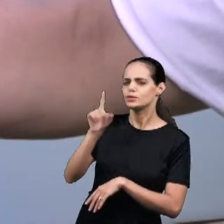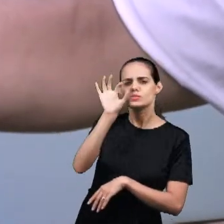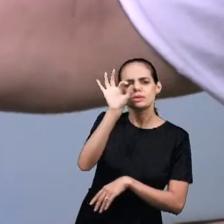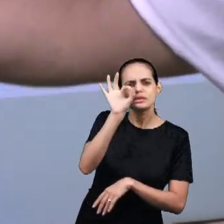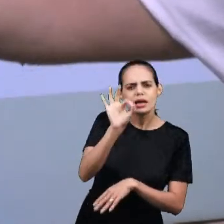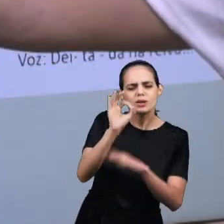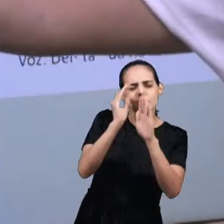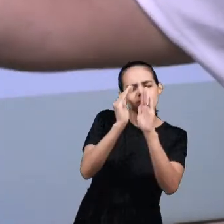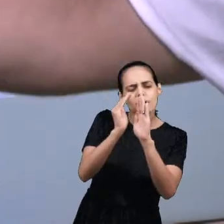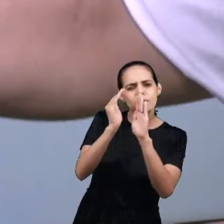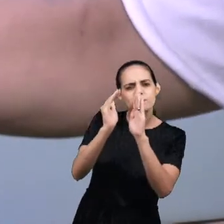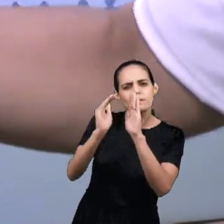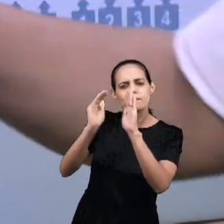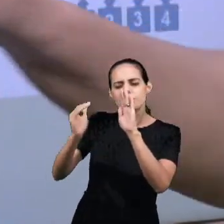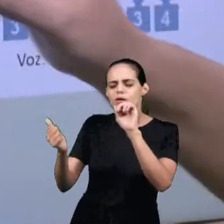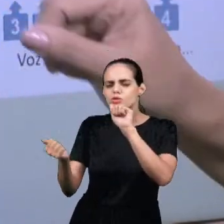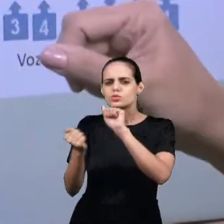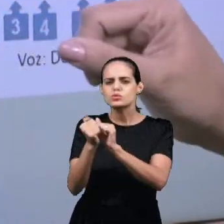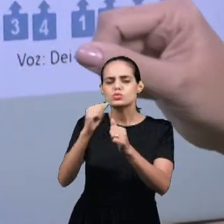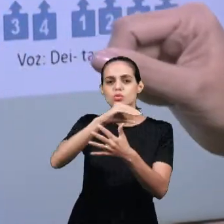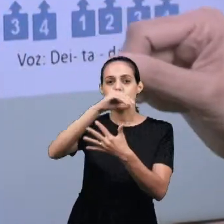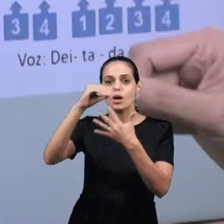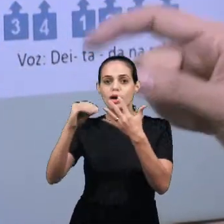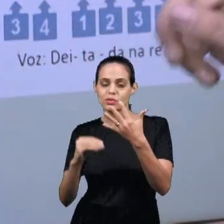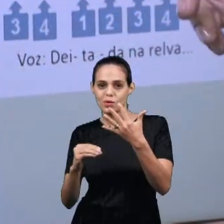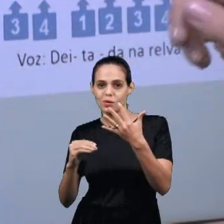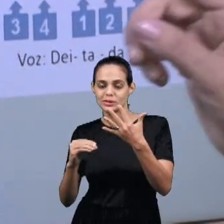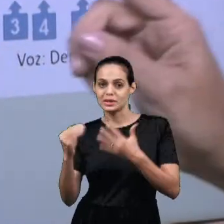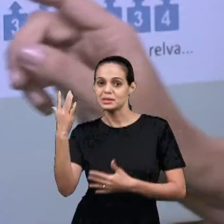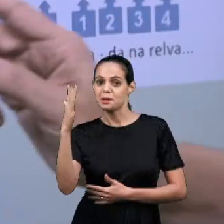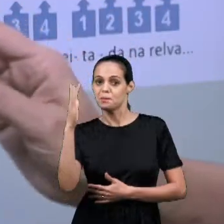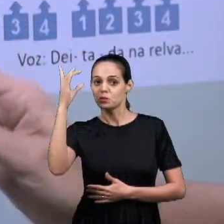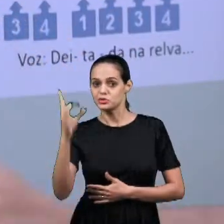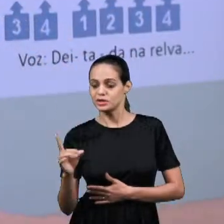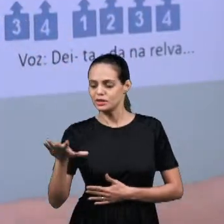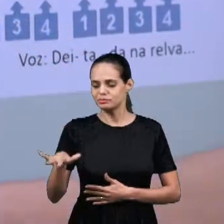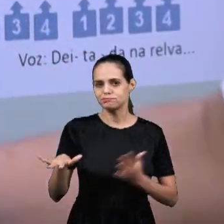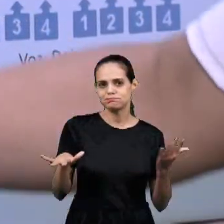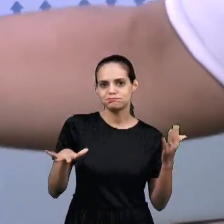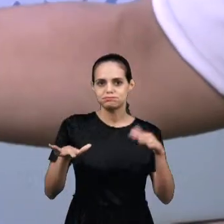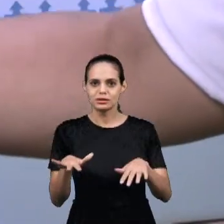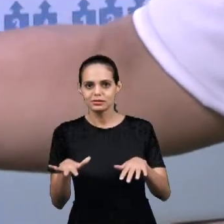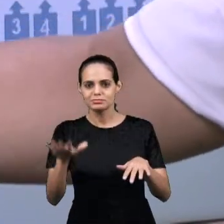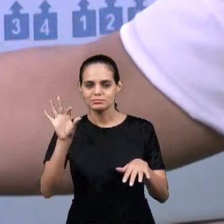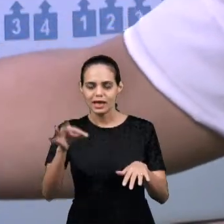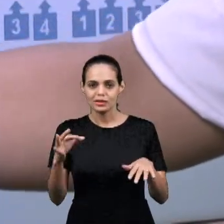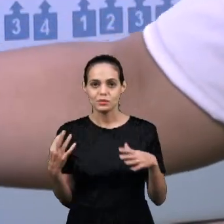bater junto com a nota da mão direita. Vamos ler as notas?